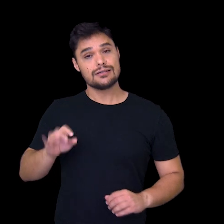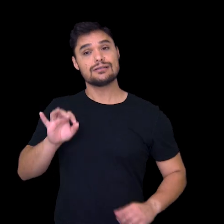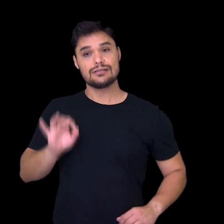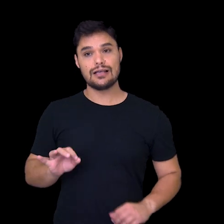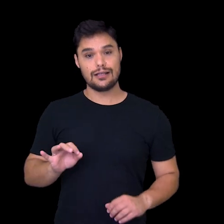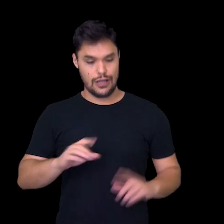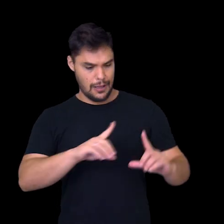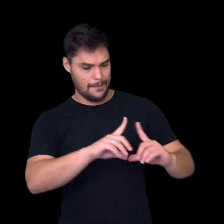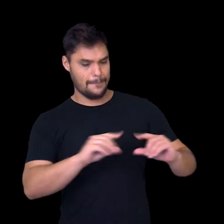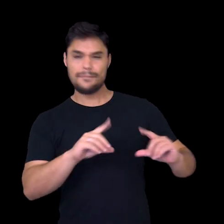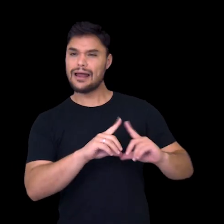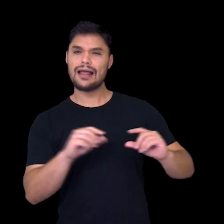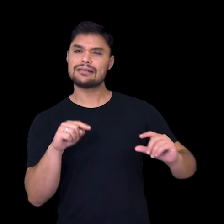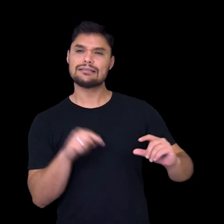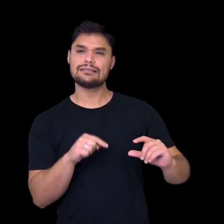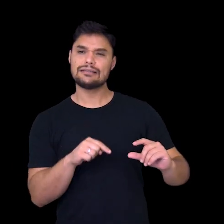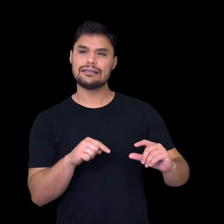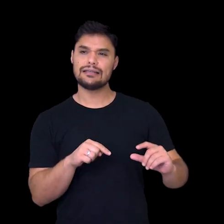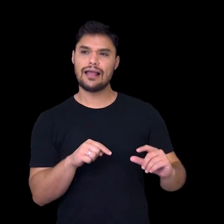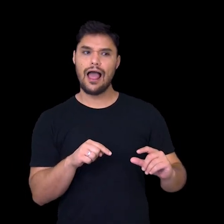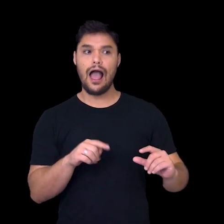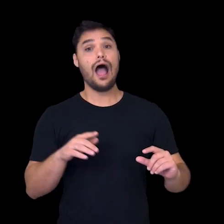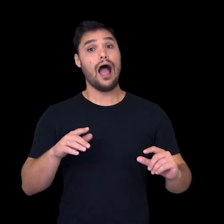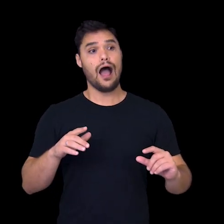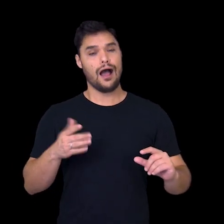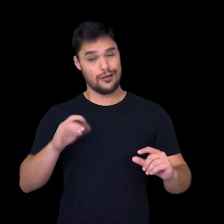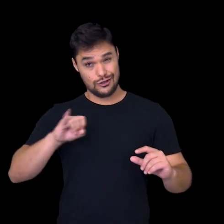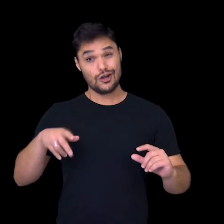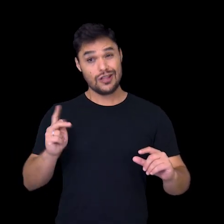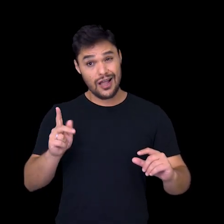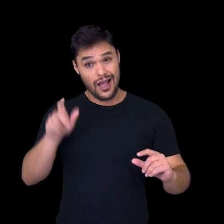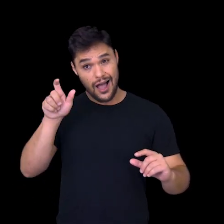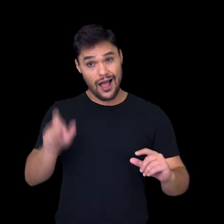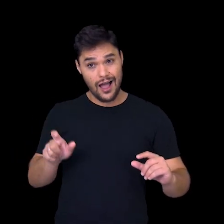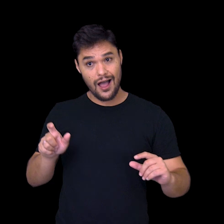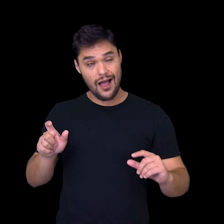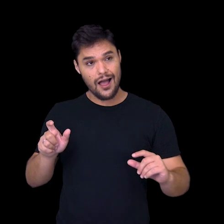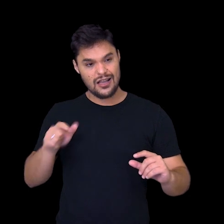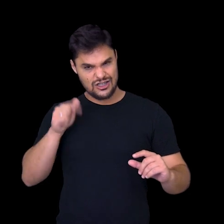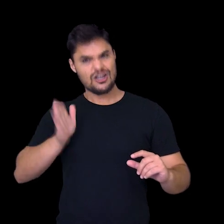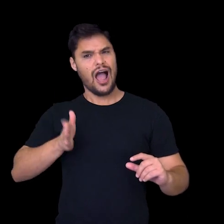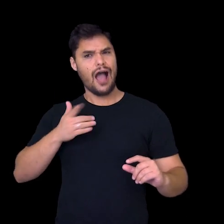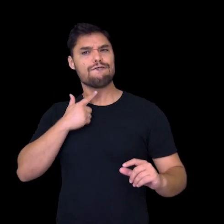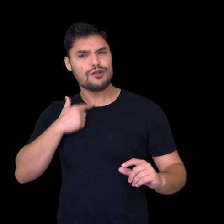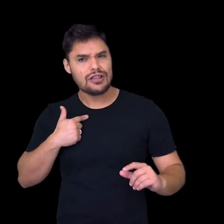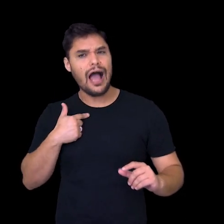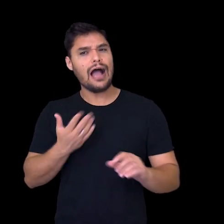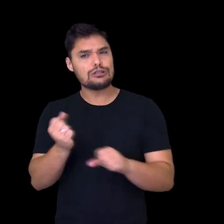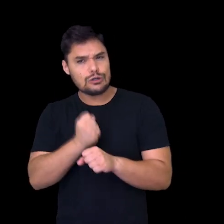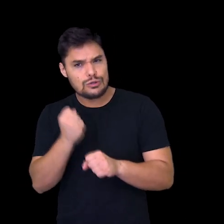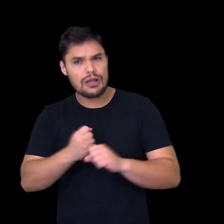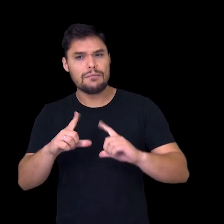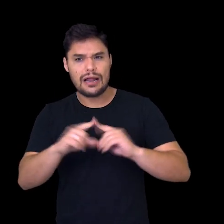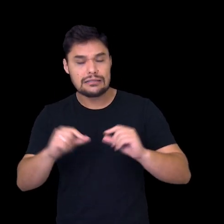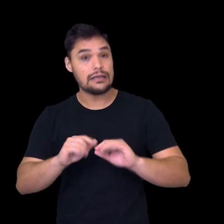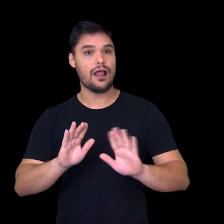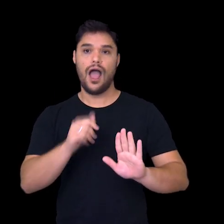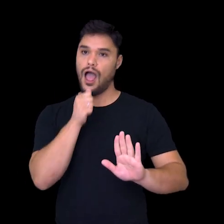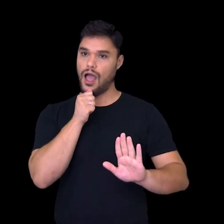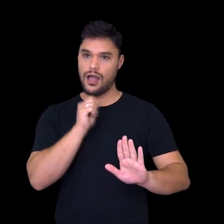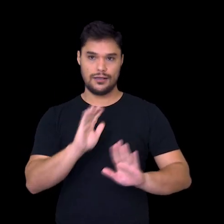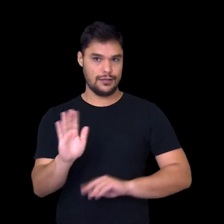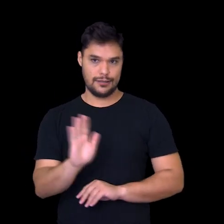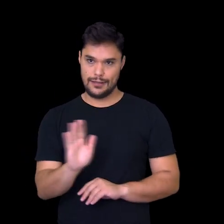encontro, né? Assim, Brasília não estava no plano de metas até o momento em que ele percebe que